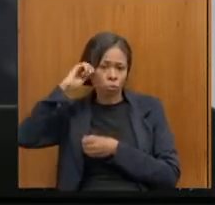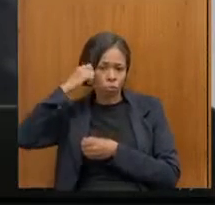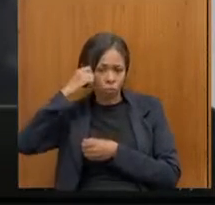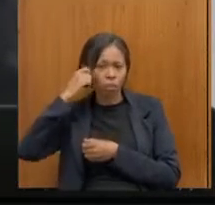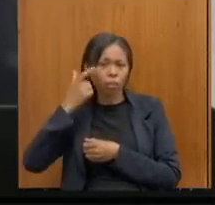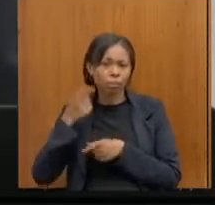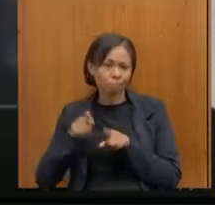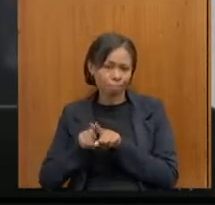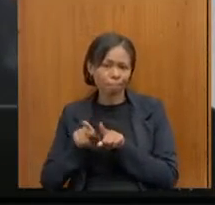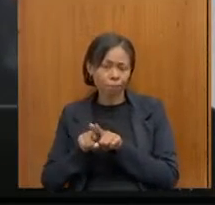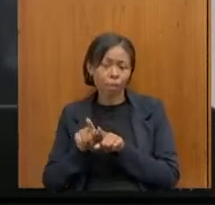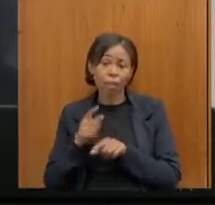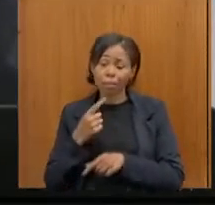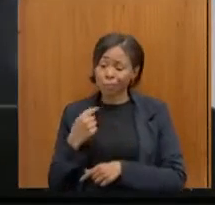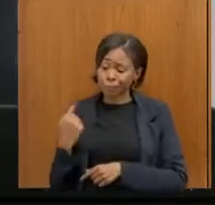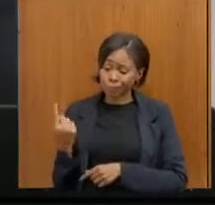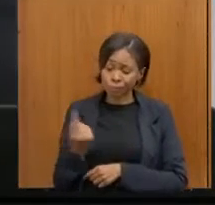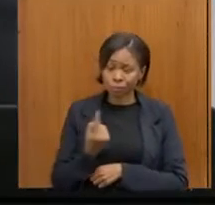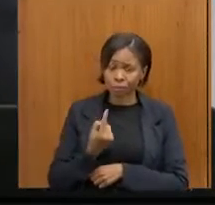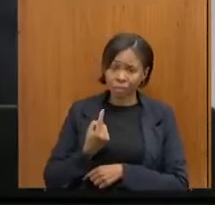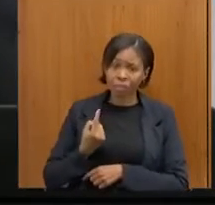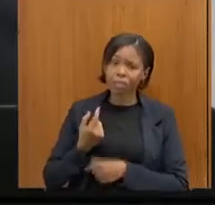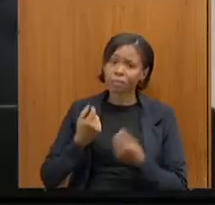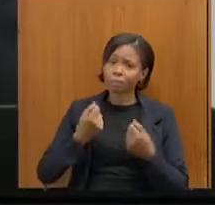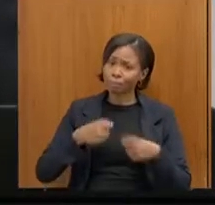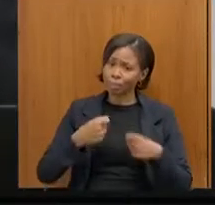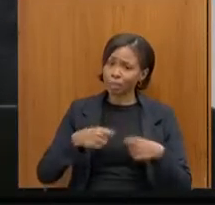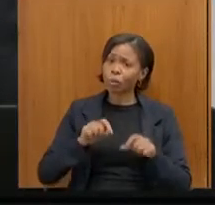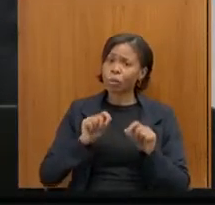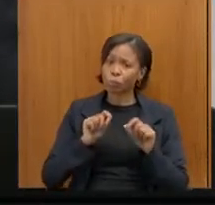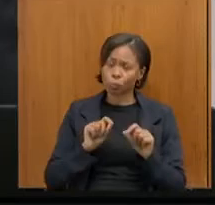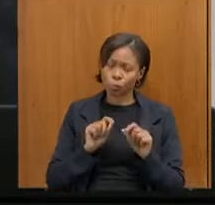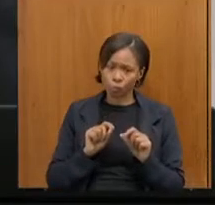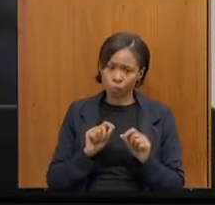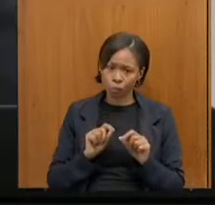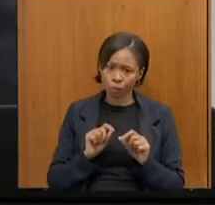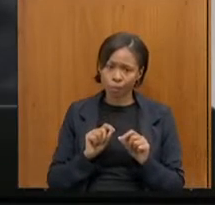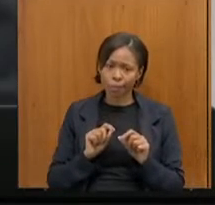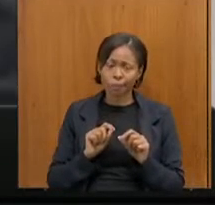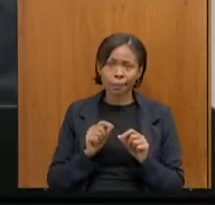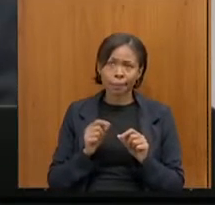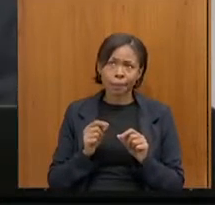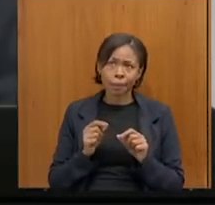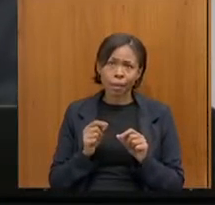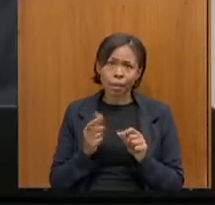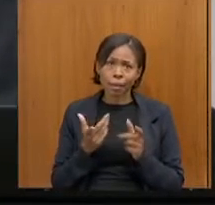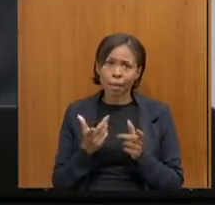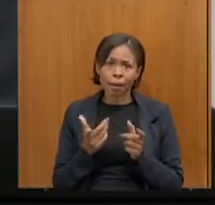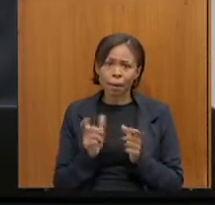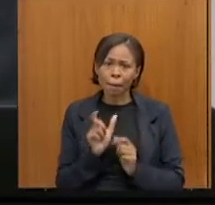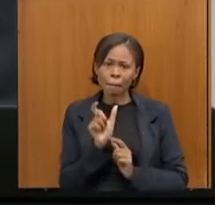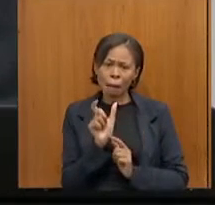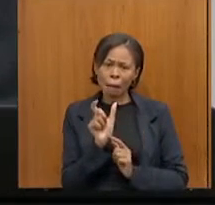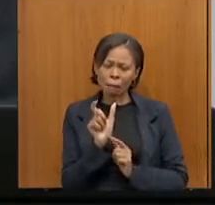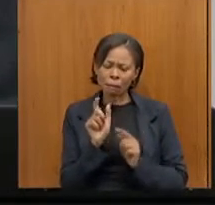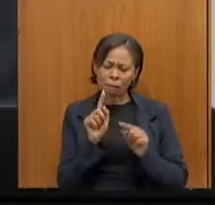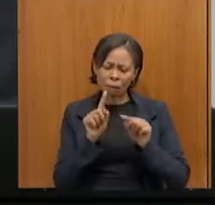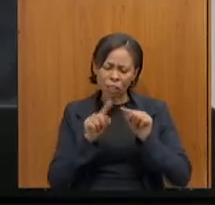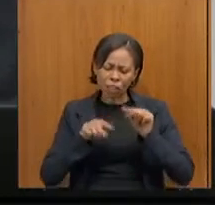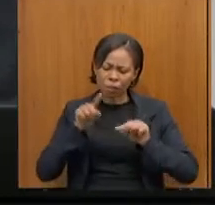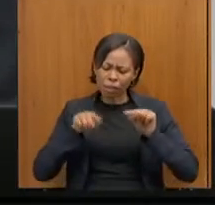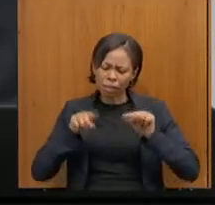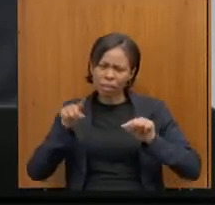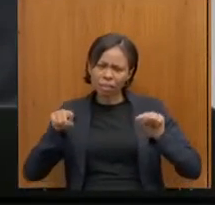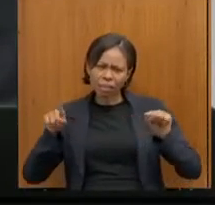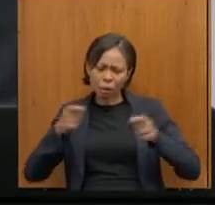muito tirar da discurso de muitos a palavra diversificação econômica e